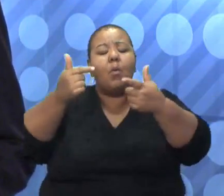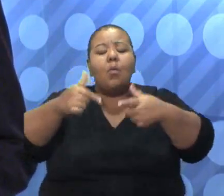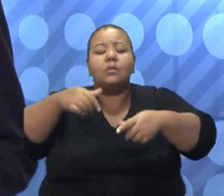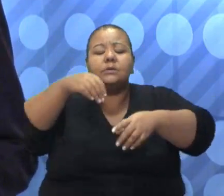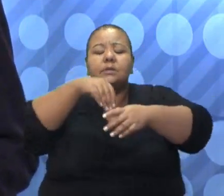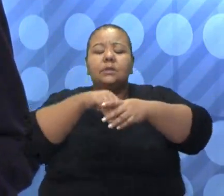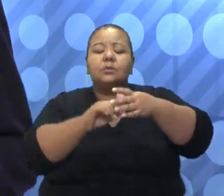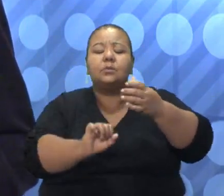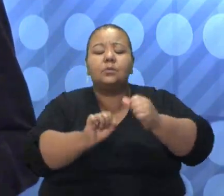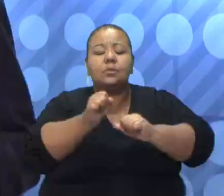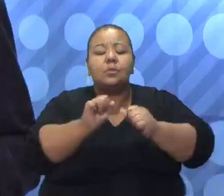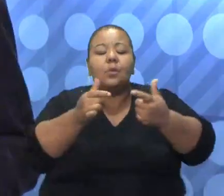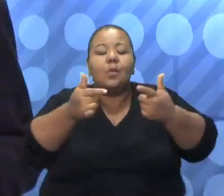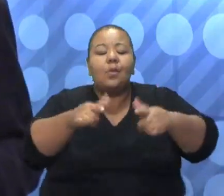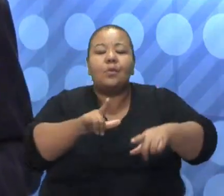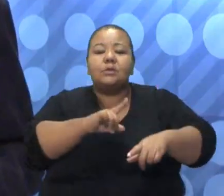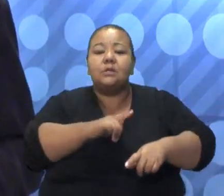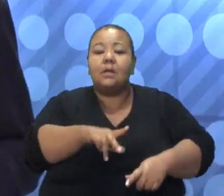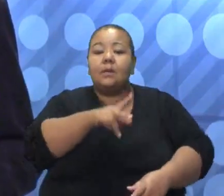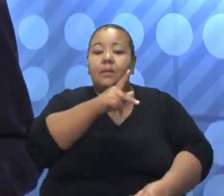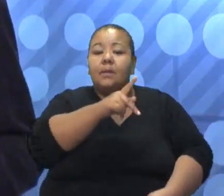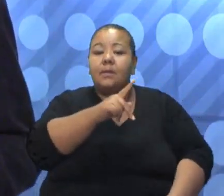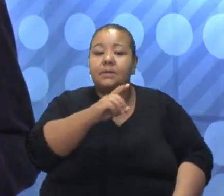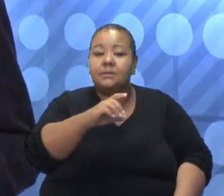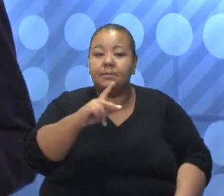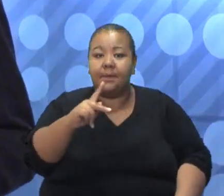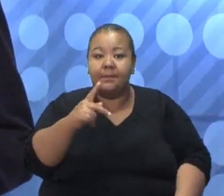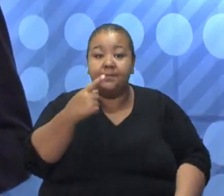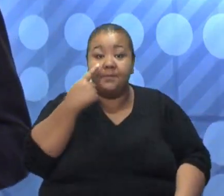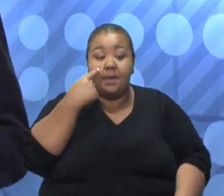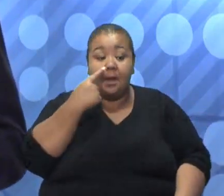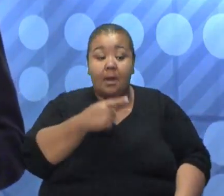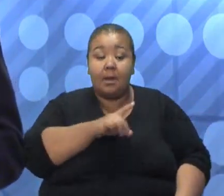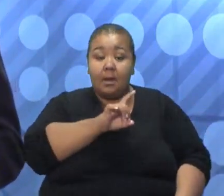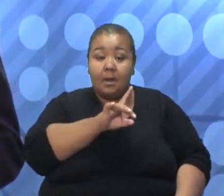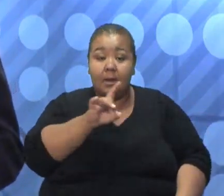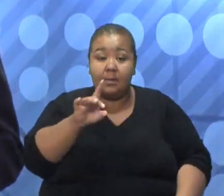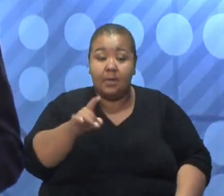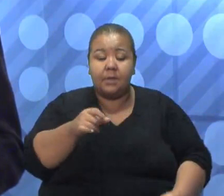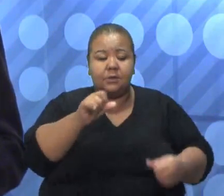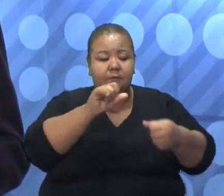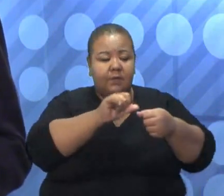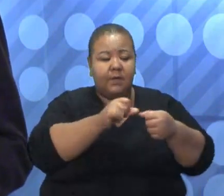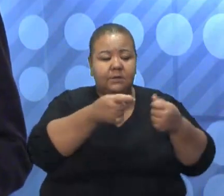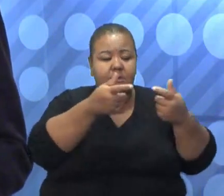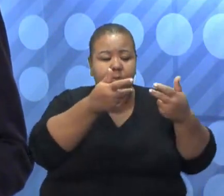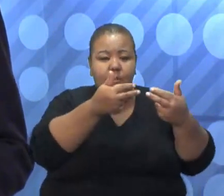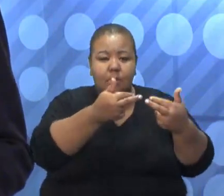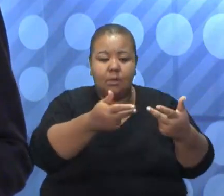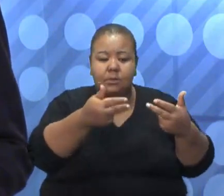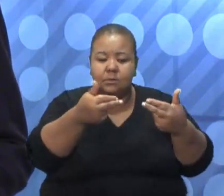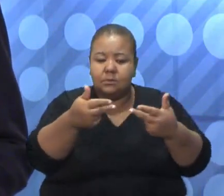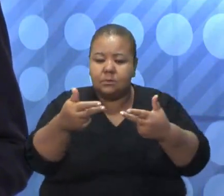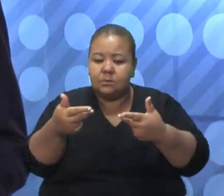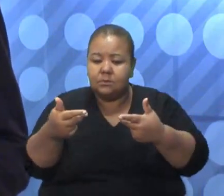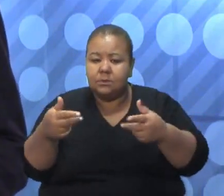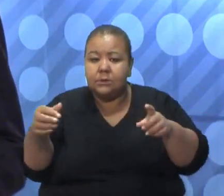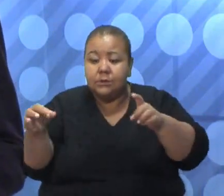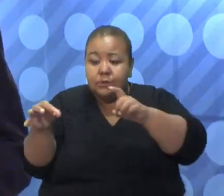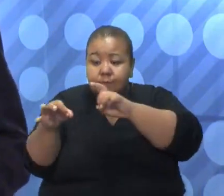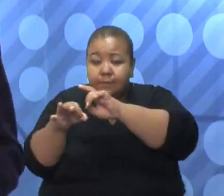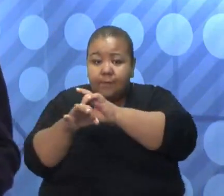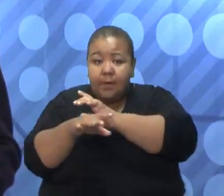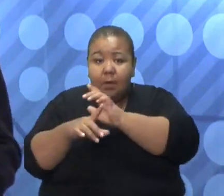dentro de uma indústria. Cada parte fazendo um processo e a gente chegando junto no final com uma planta produtiva que dá